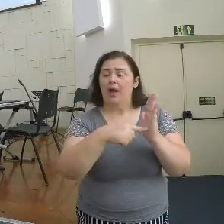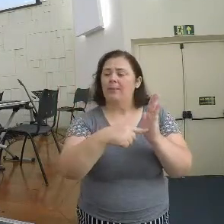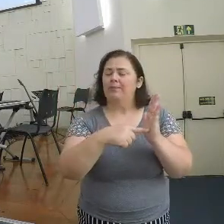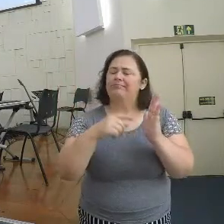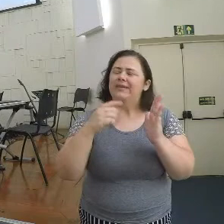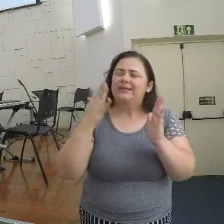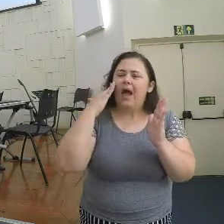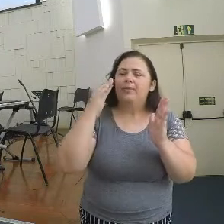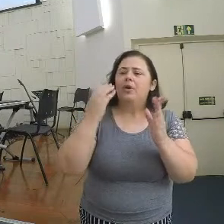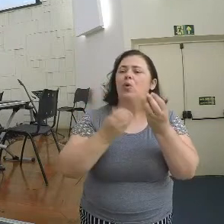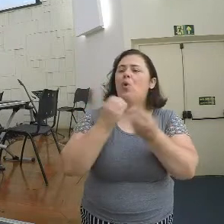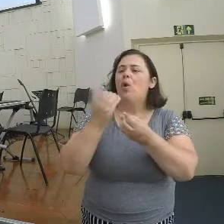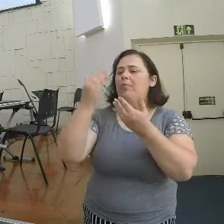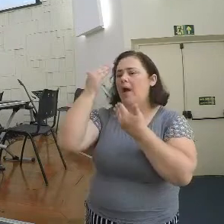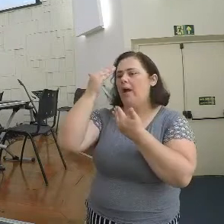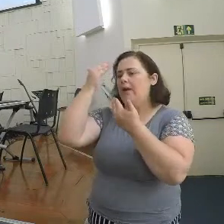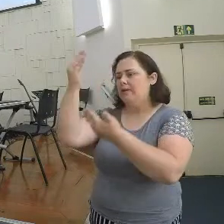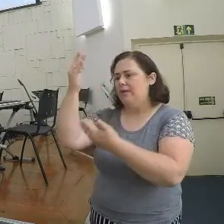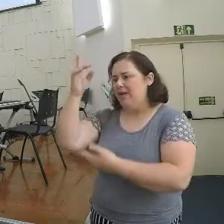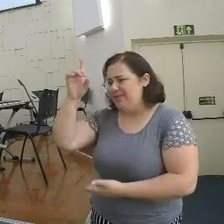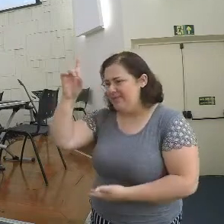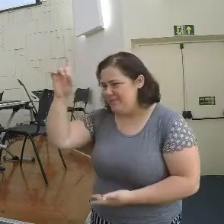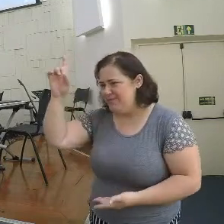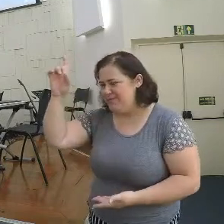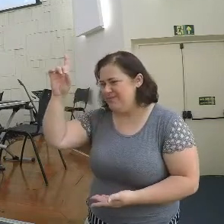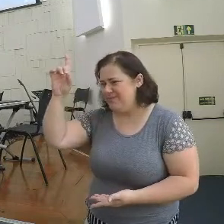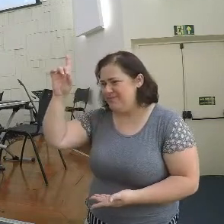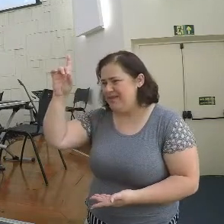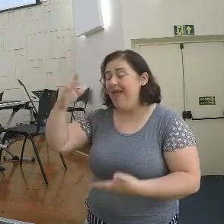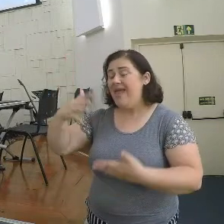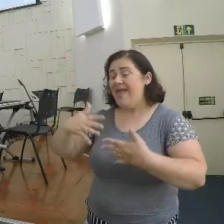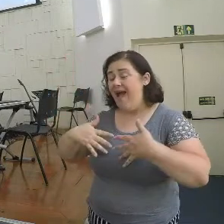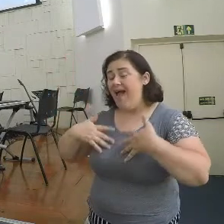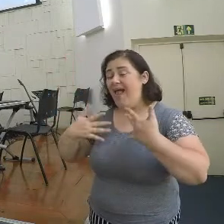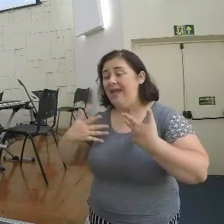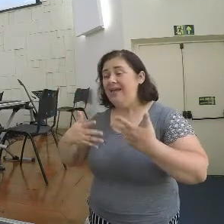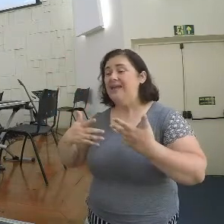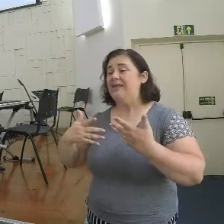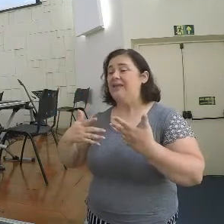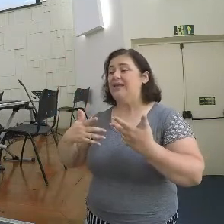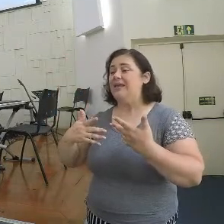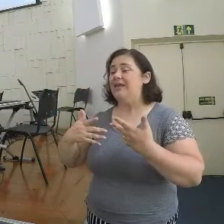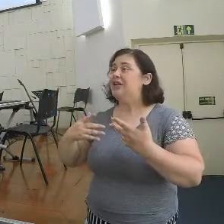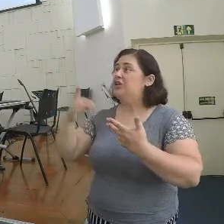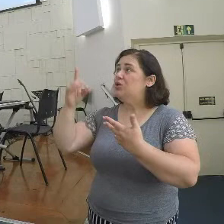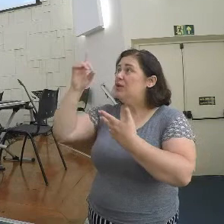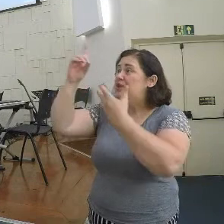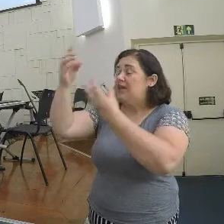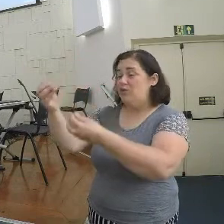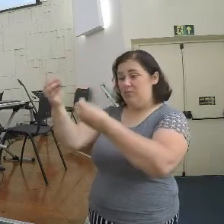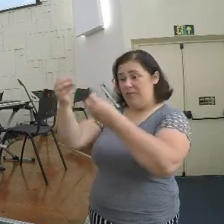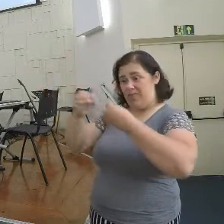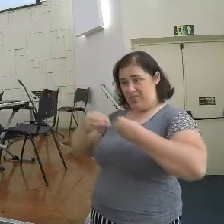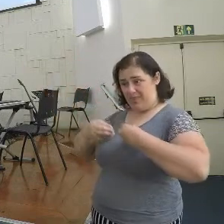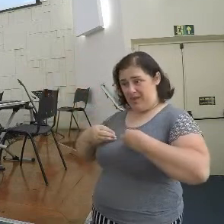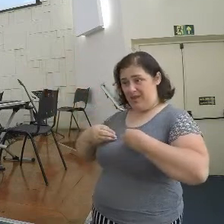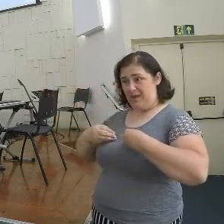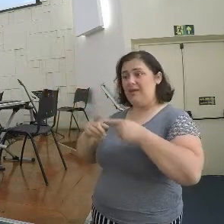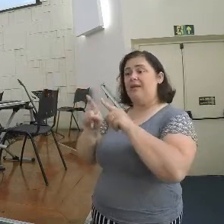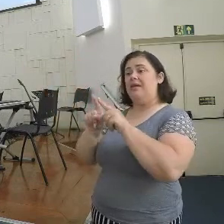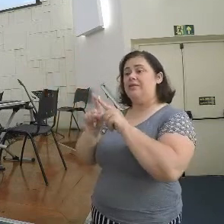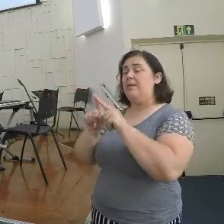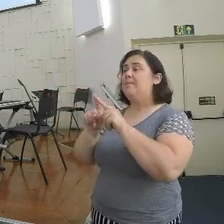Deus e alegres no oferecimento a Deus daquilo que Ele mesmo nos deu. Nós devemos